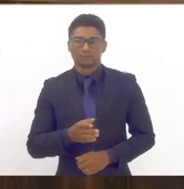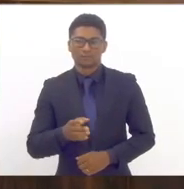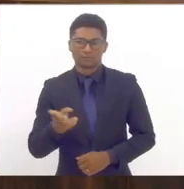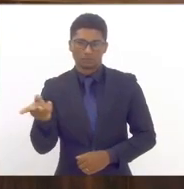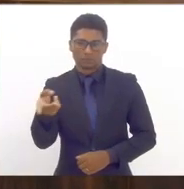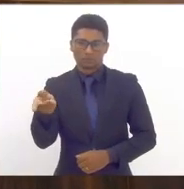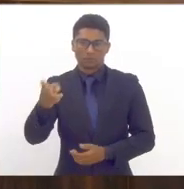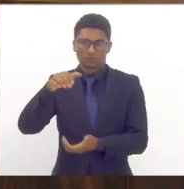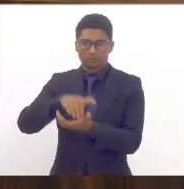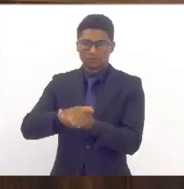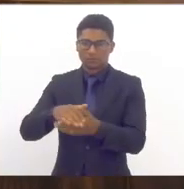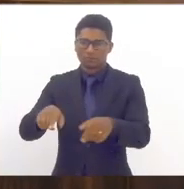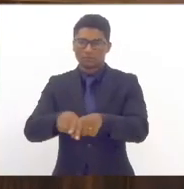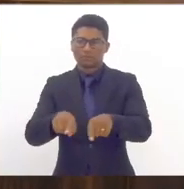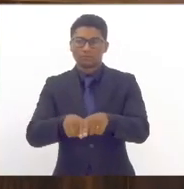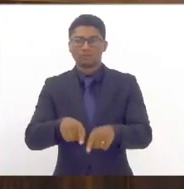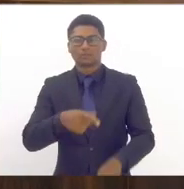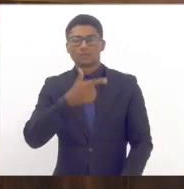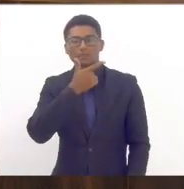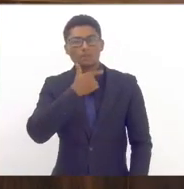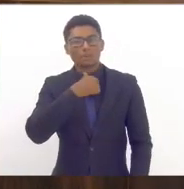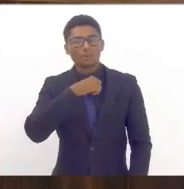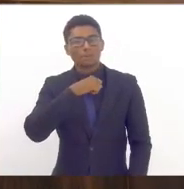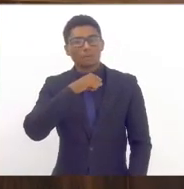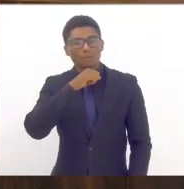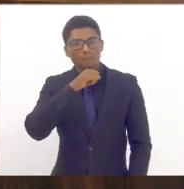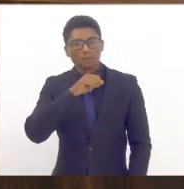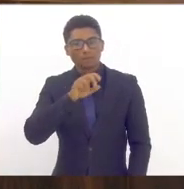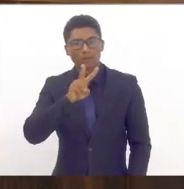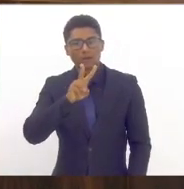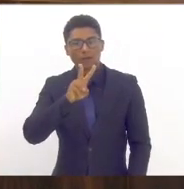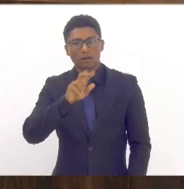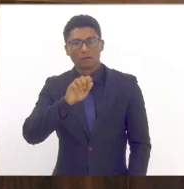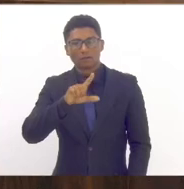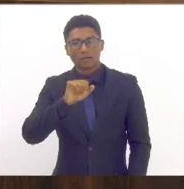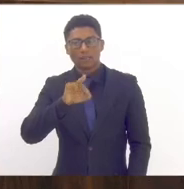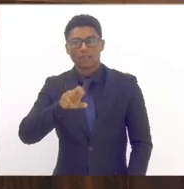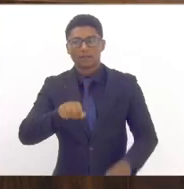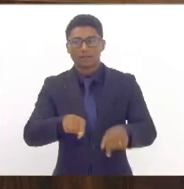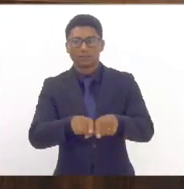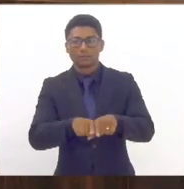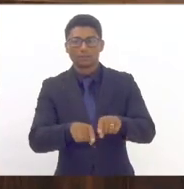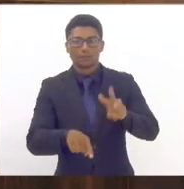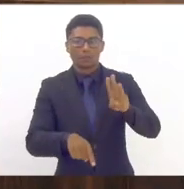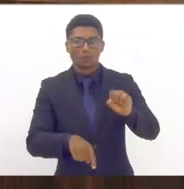e os seus pais, Valéria e Washington. Mas eu queria dizer